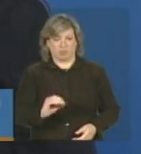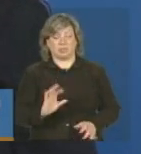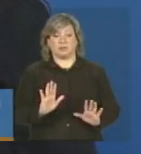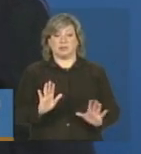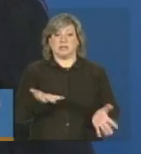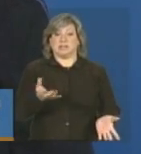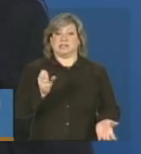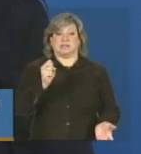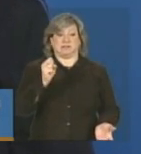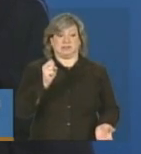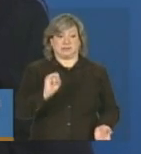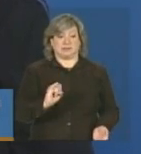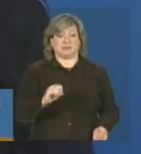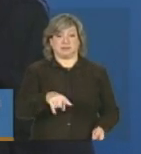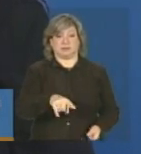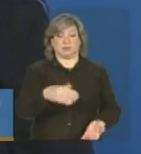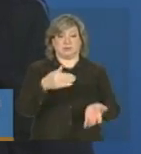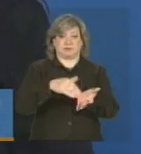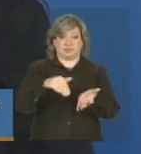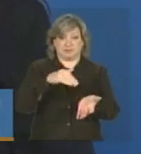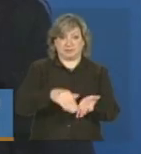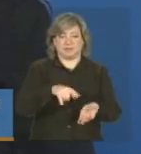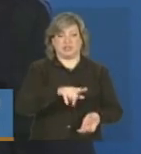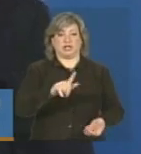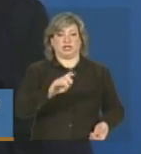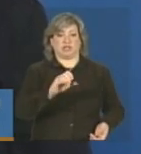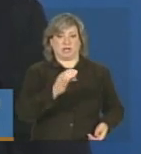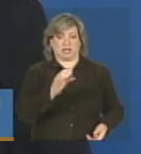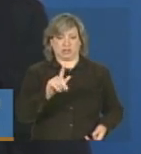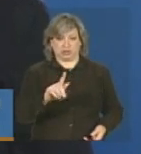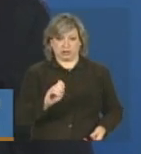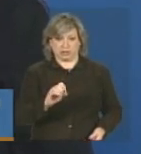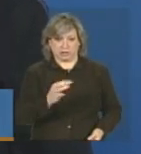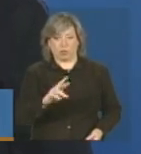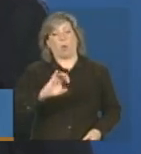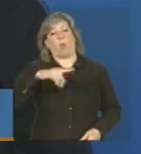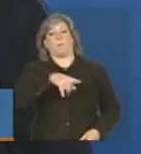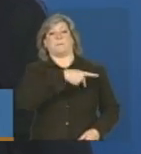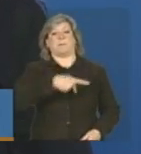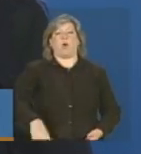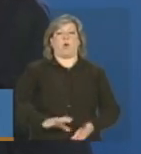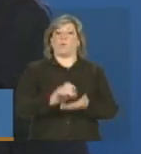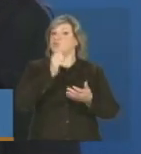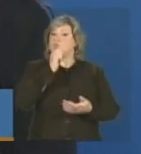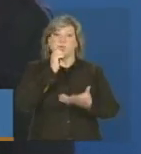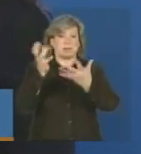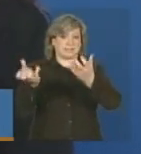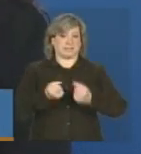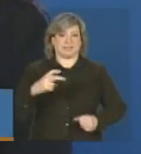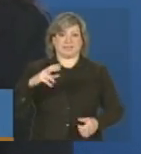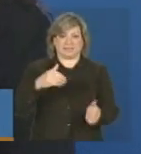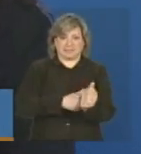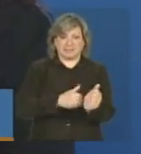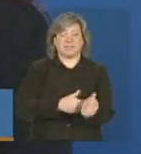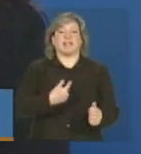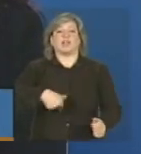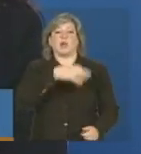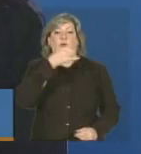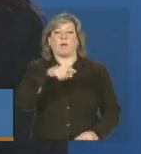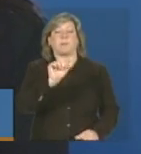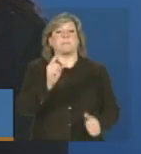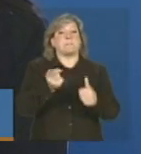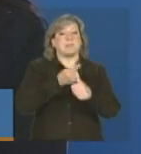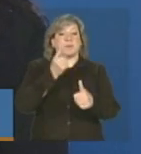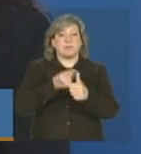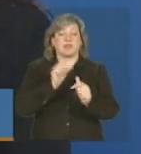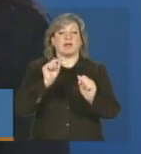não, se o secretário, se é gestor ou o presidente do conselho ainda não recebeu a senha, a gente sugere que o primeiro